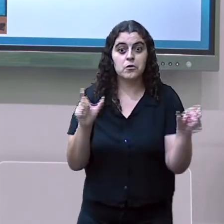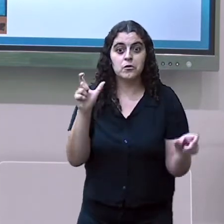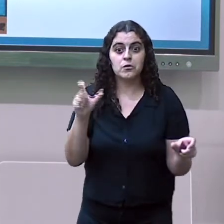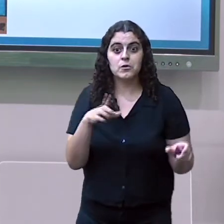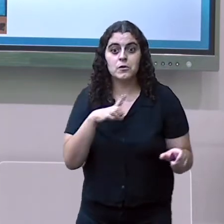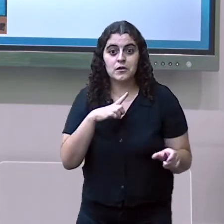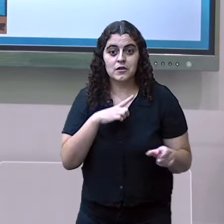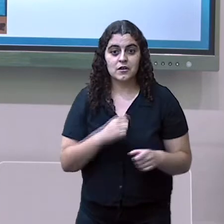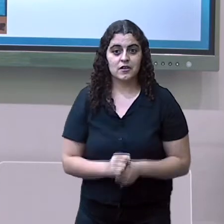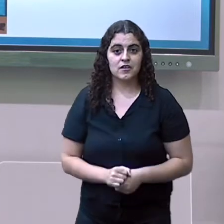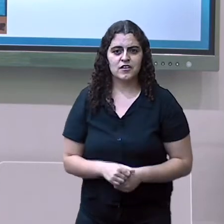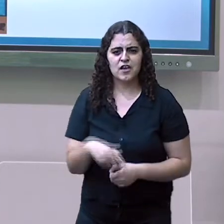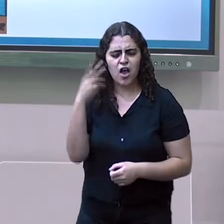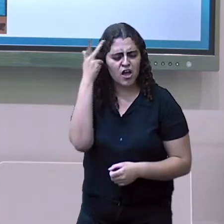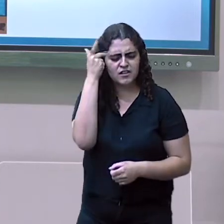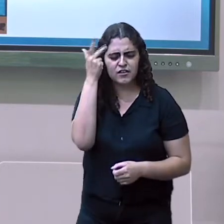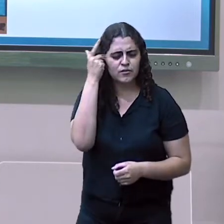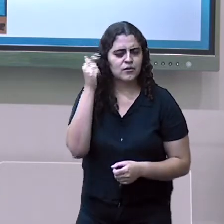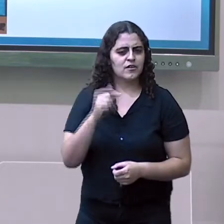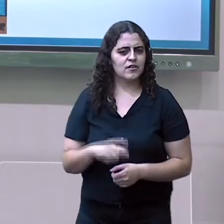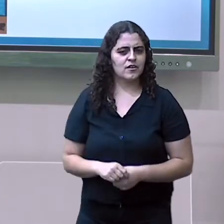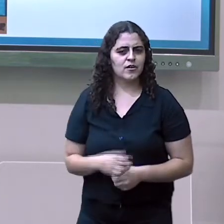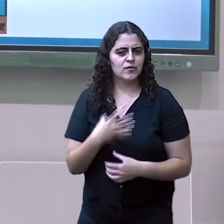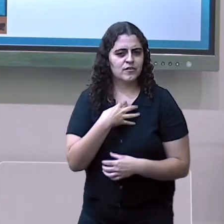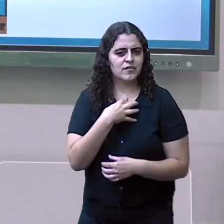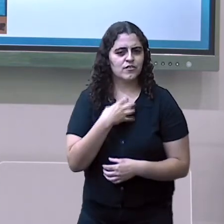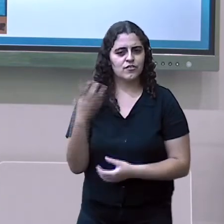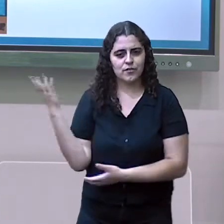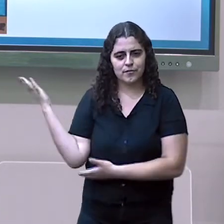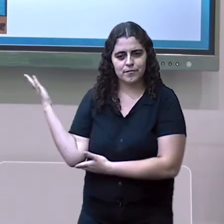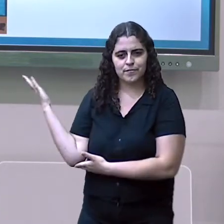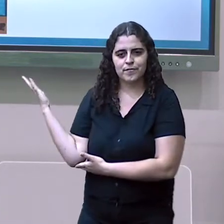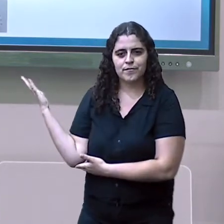que é natural. Vamos para a nossa história?